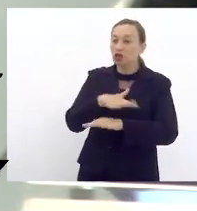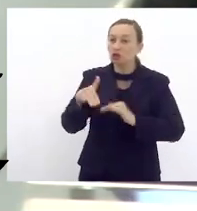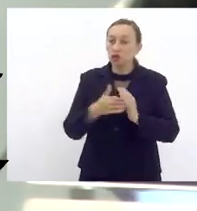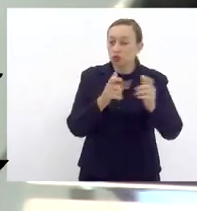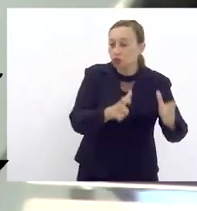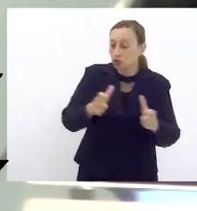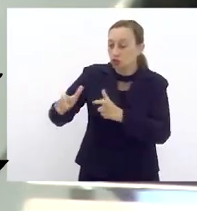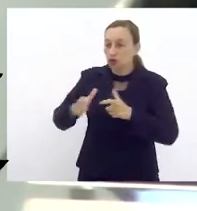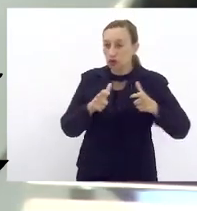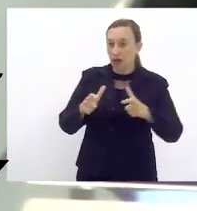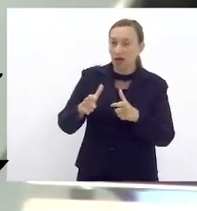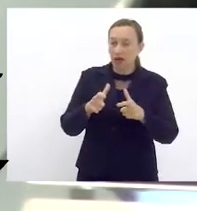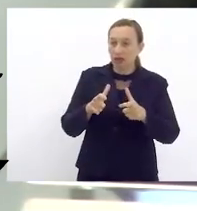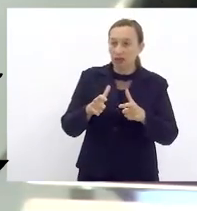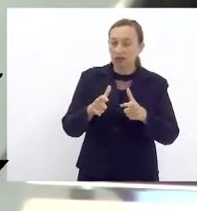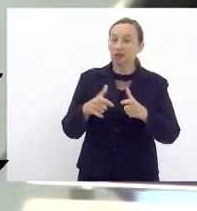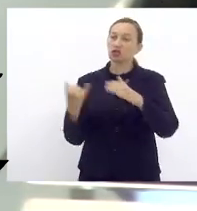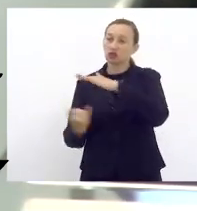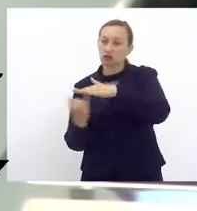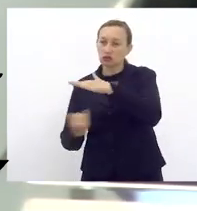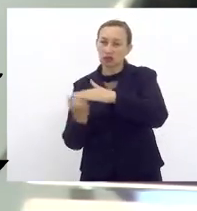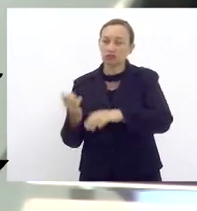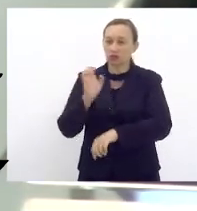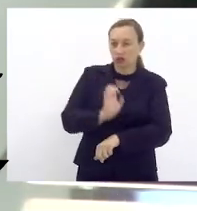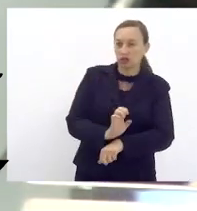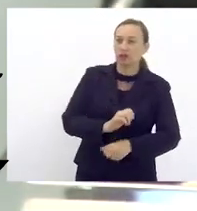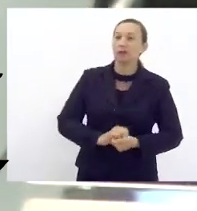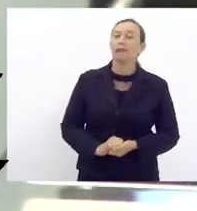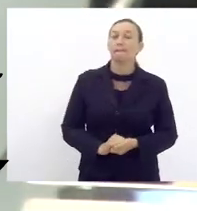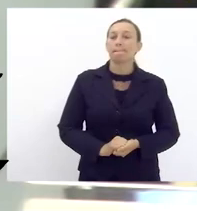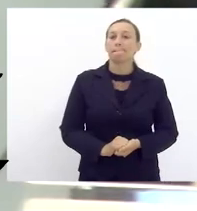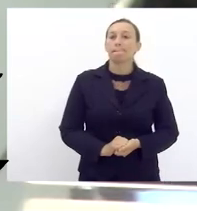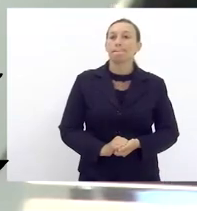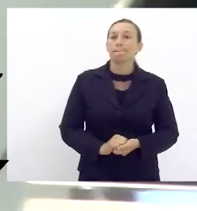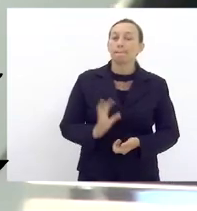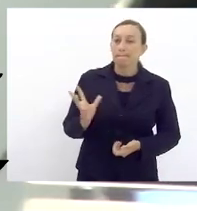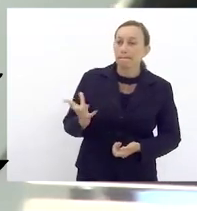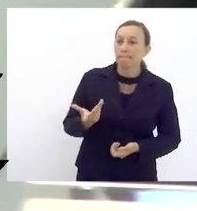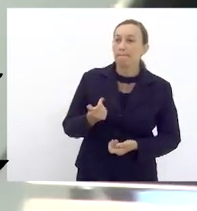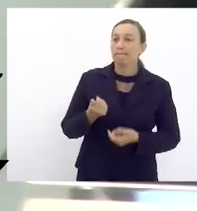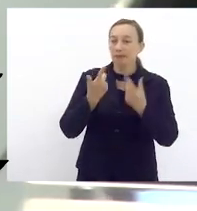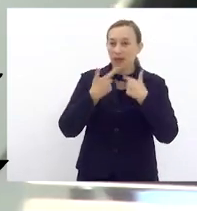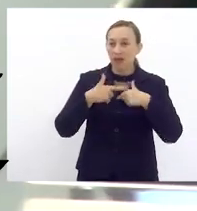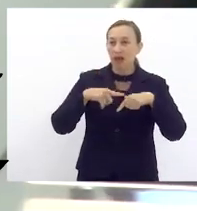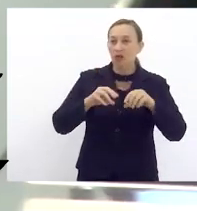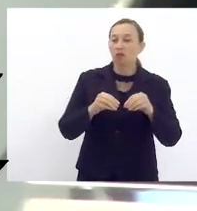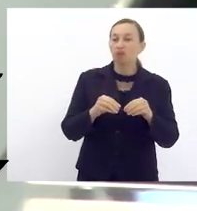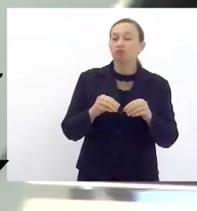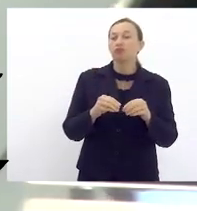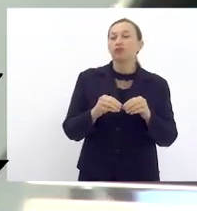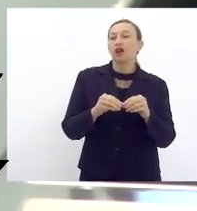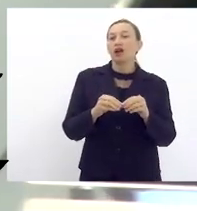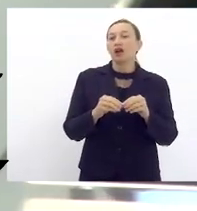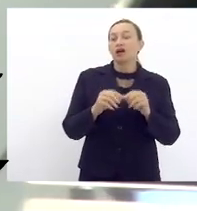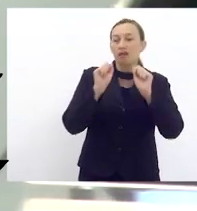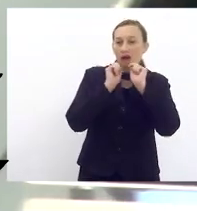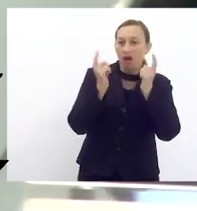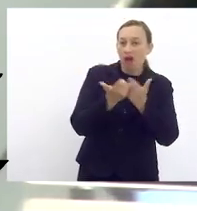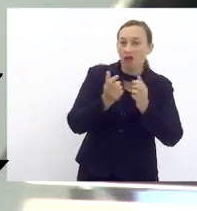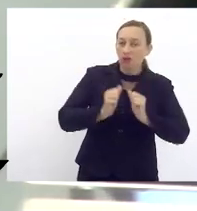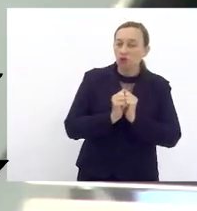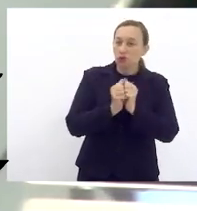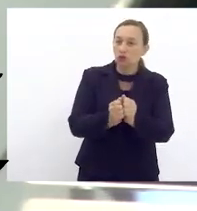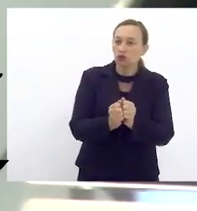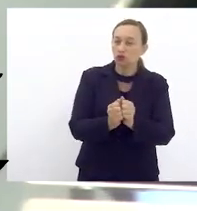é institucionais desse estado qualificar a linguagem da alerj reunir esforços para